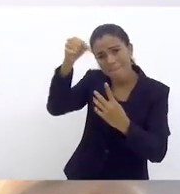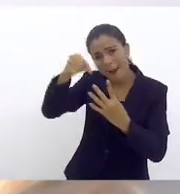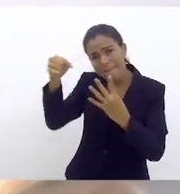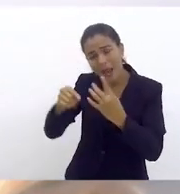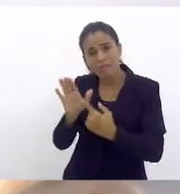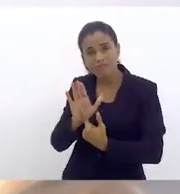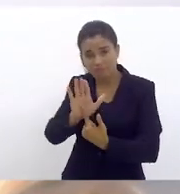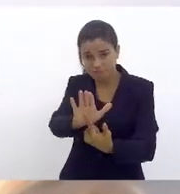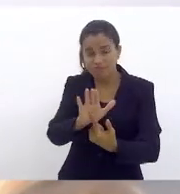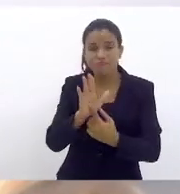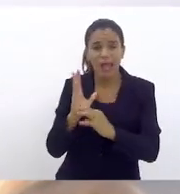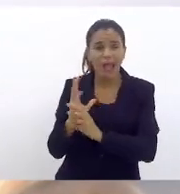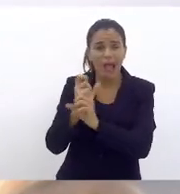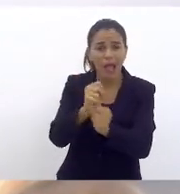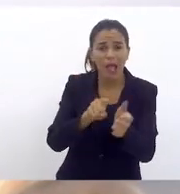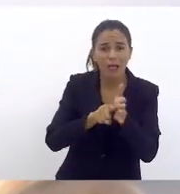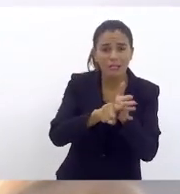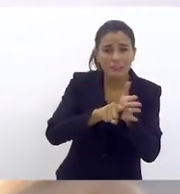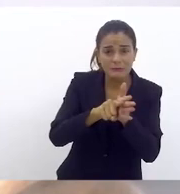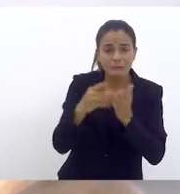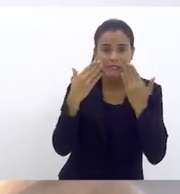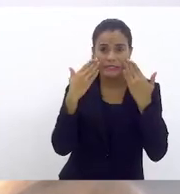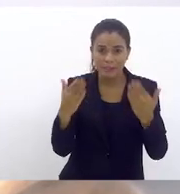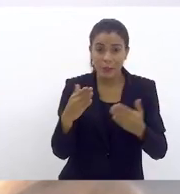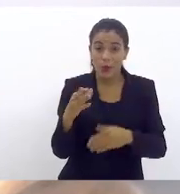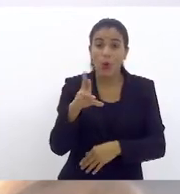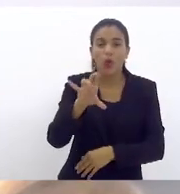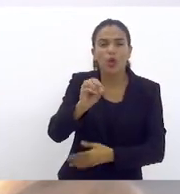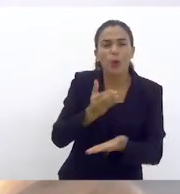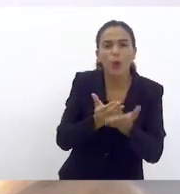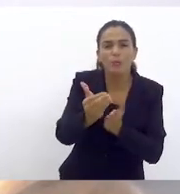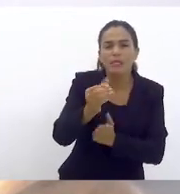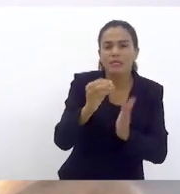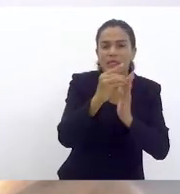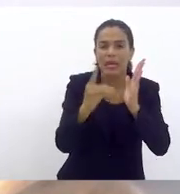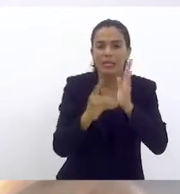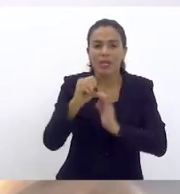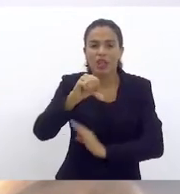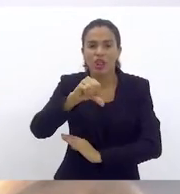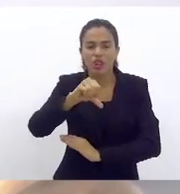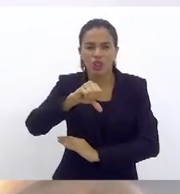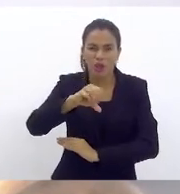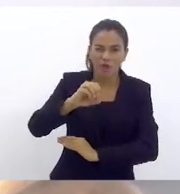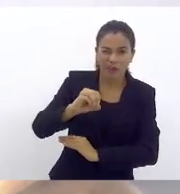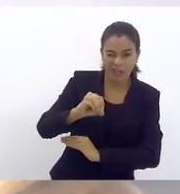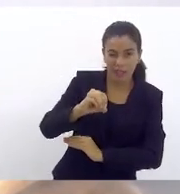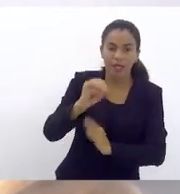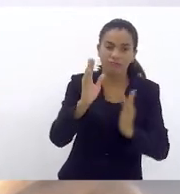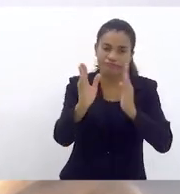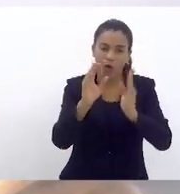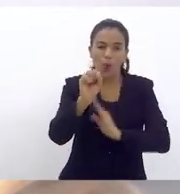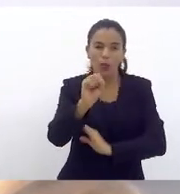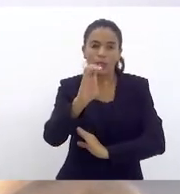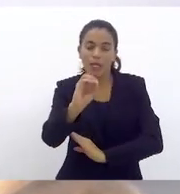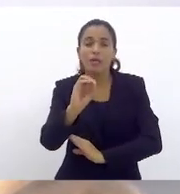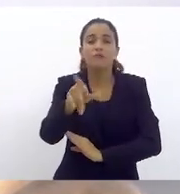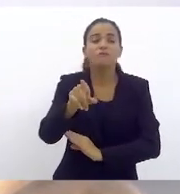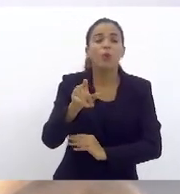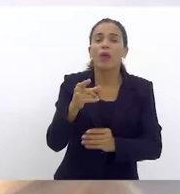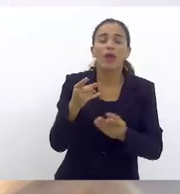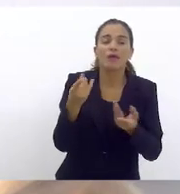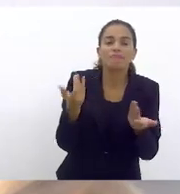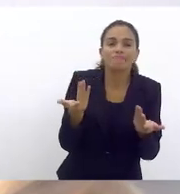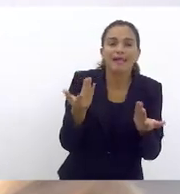tempo através das suas pesquisas então o Rio de Janeiro a partir da década de 80 e 90 Foi por conta das suas fragilidade